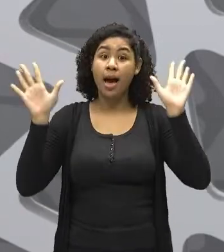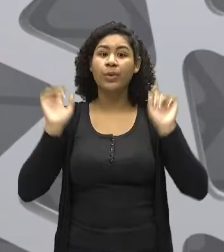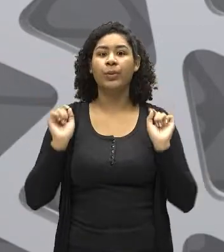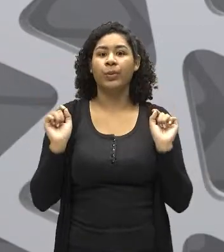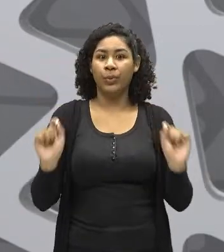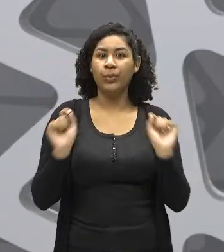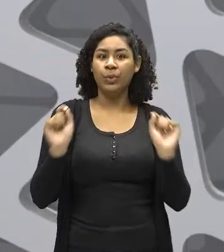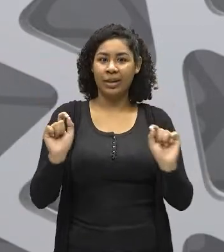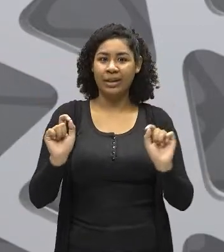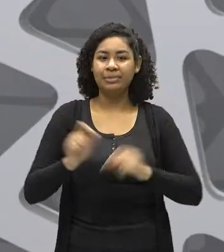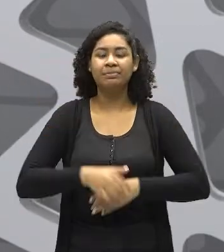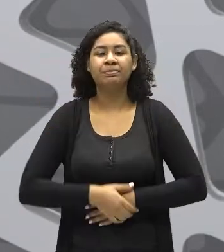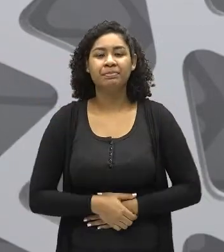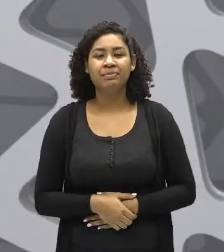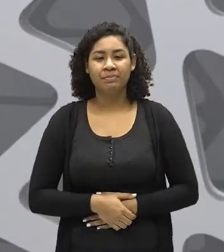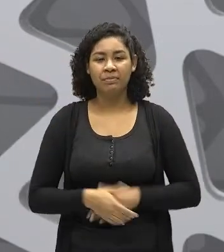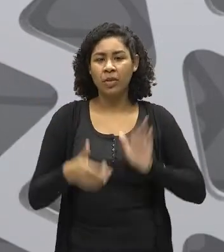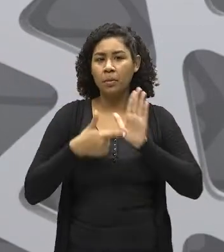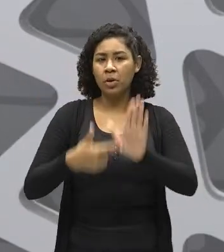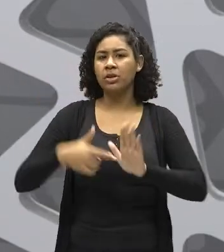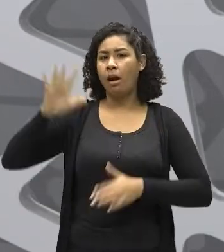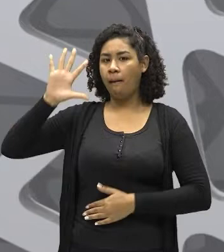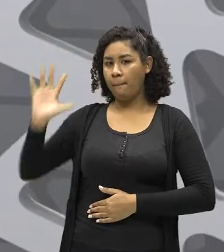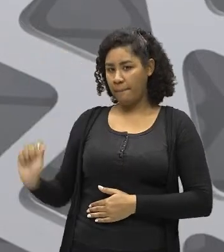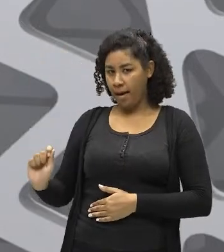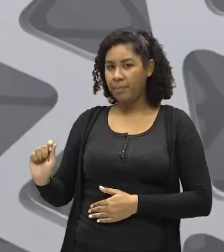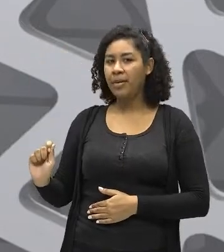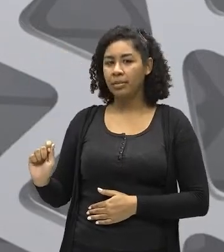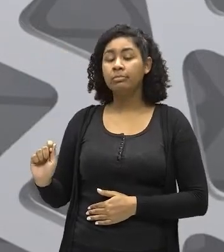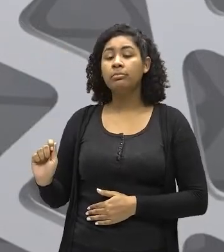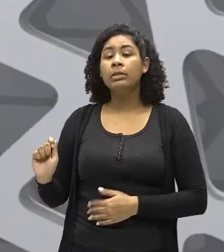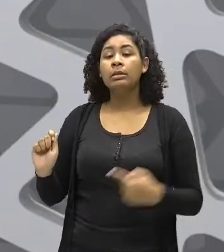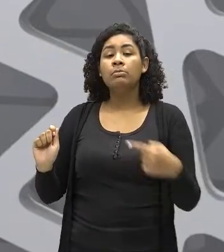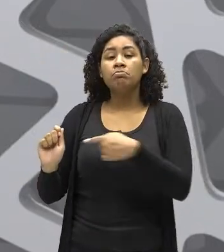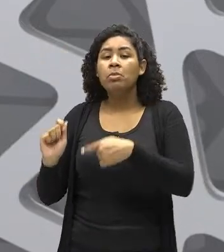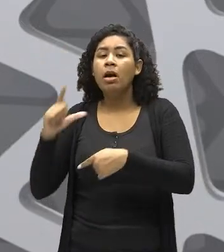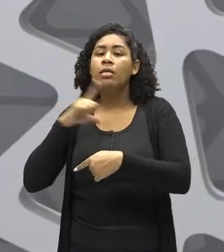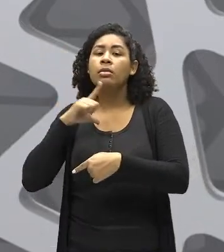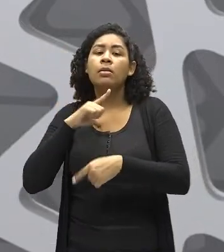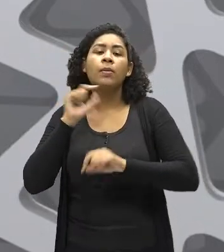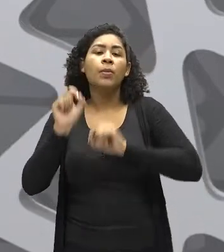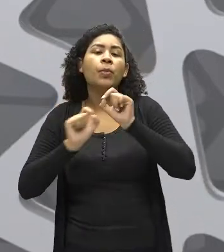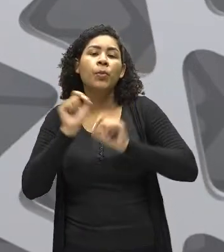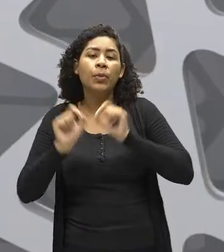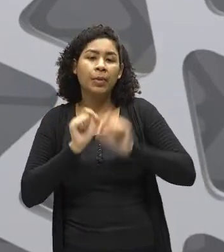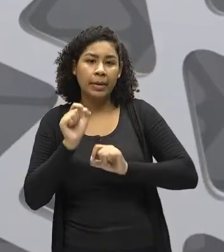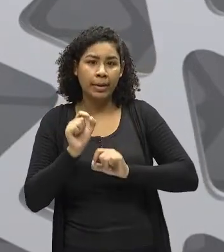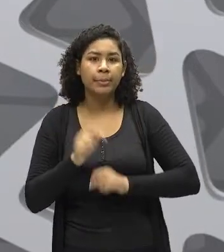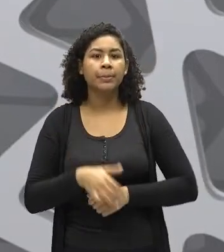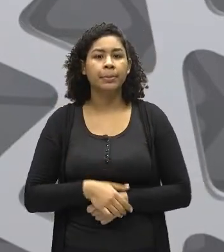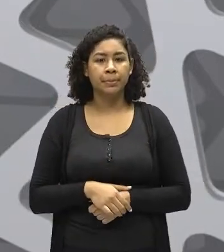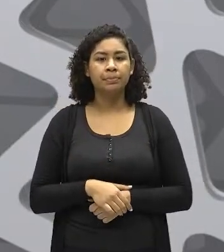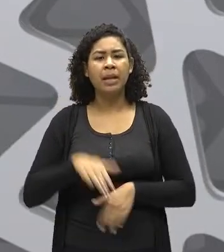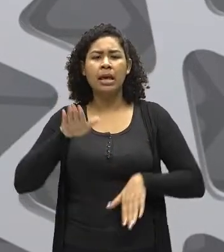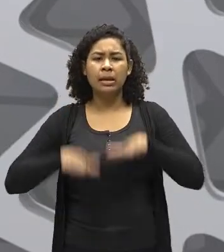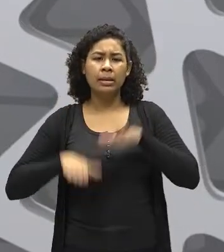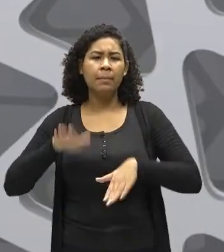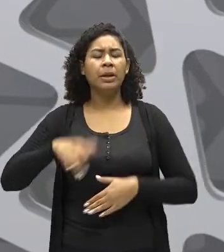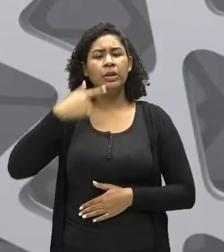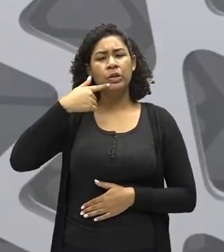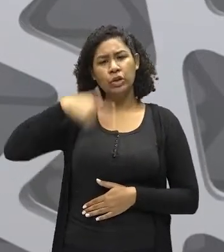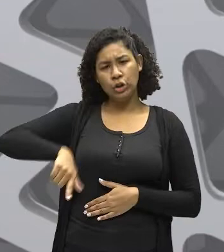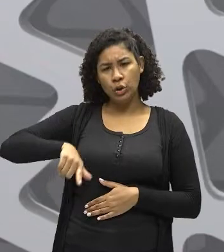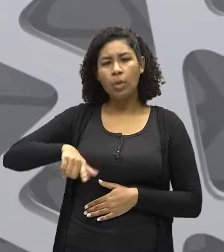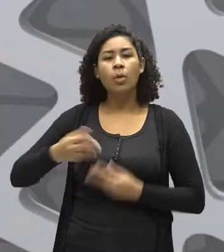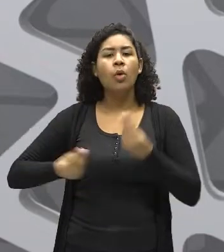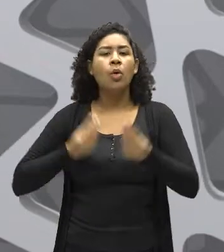eu trouxe para vocês um mapa que vai mostrar basicamente ali, de acordo com as línguas, como é que estava